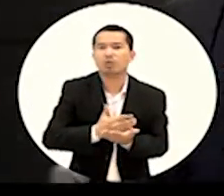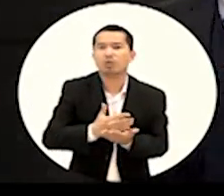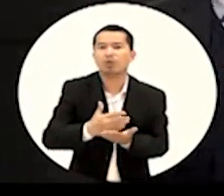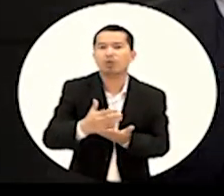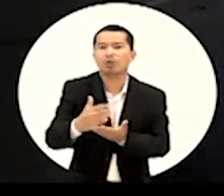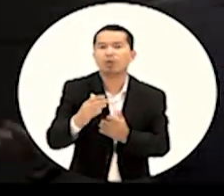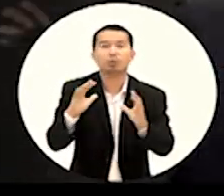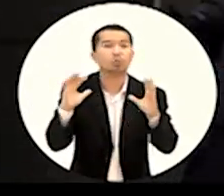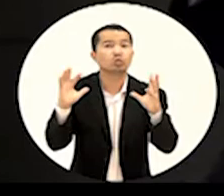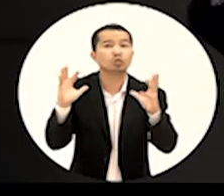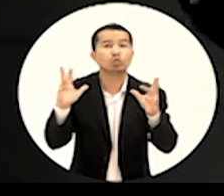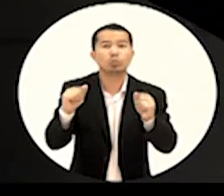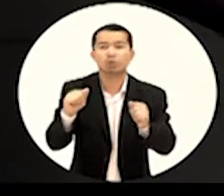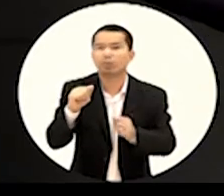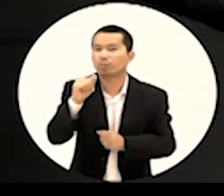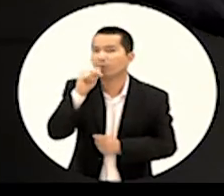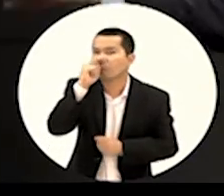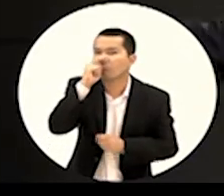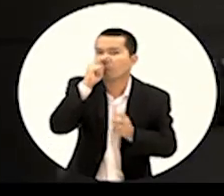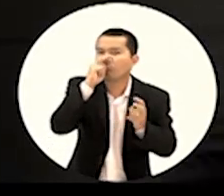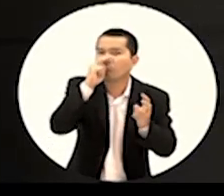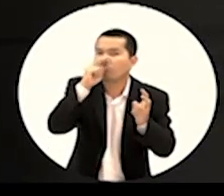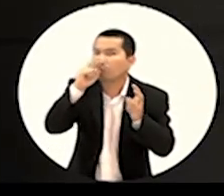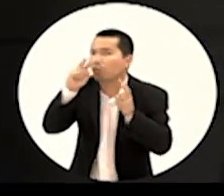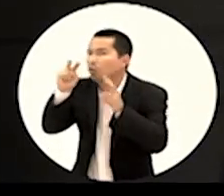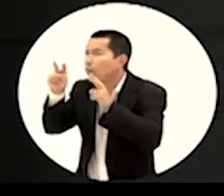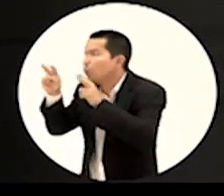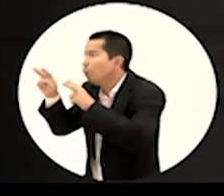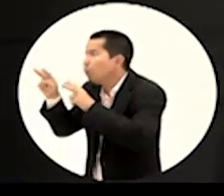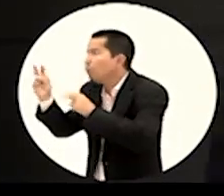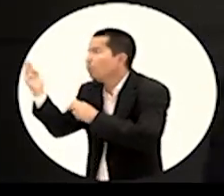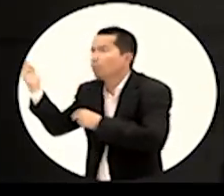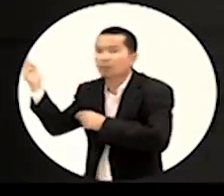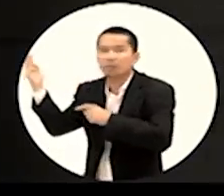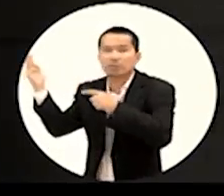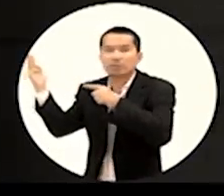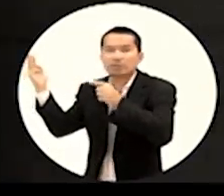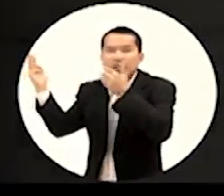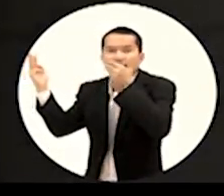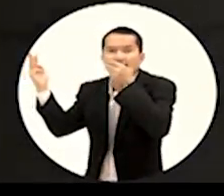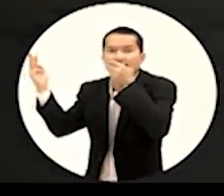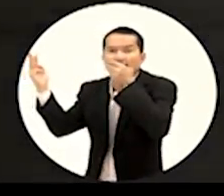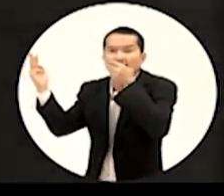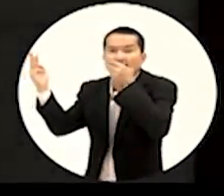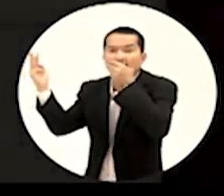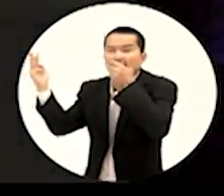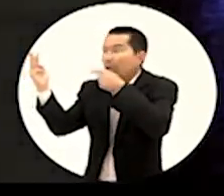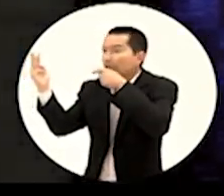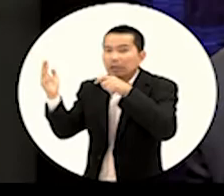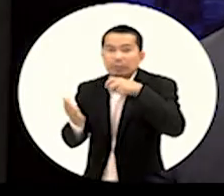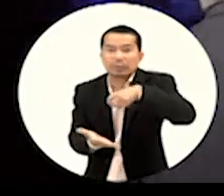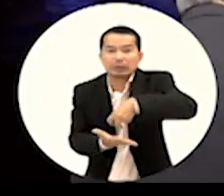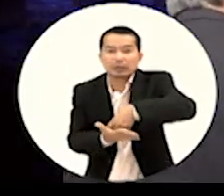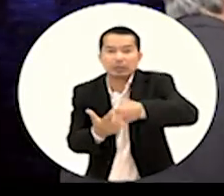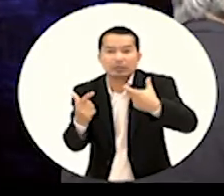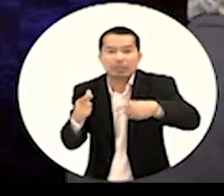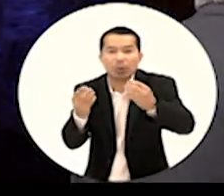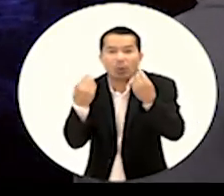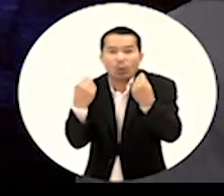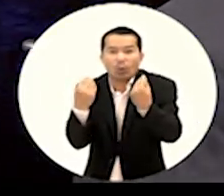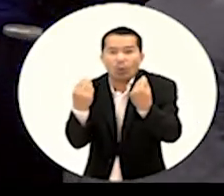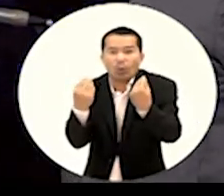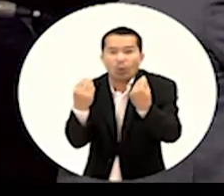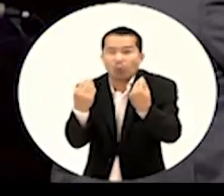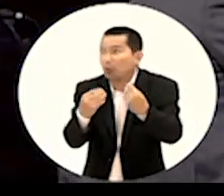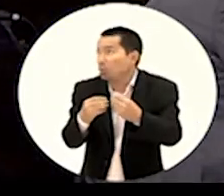tiveram coragem se espalham no meio da multidão, todo mundo olha para os 3, porque eles pertenciam ao governo,